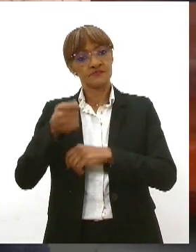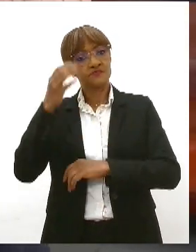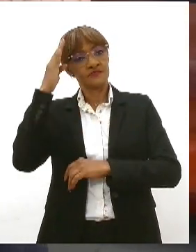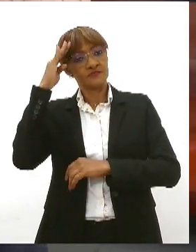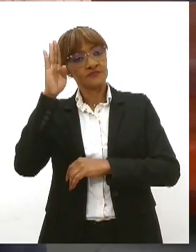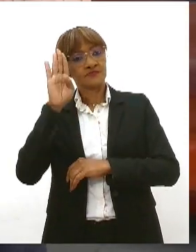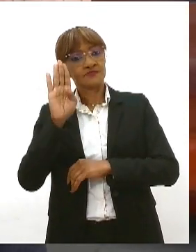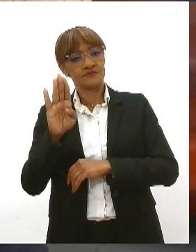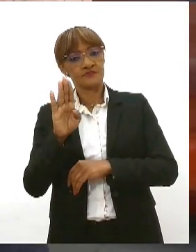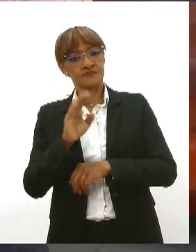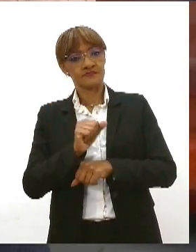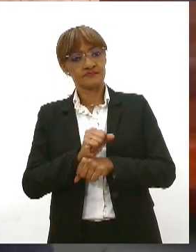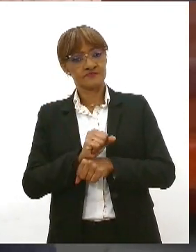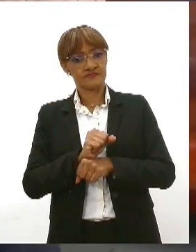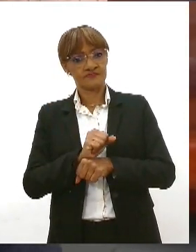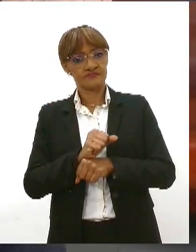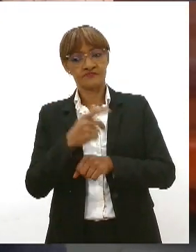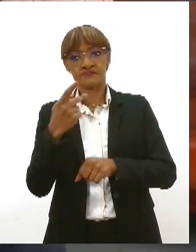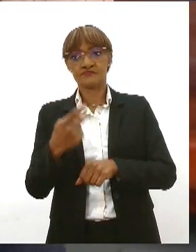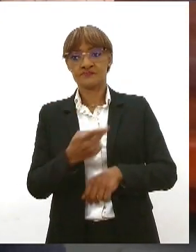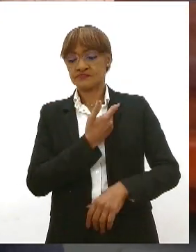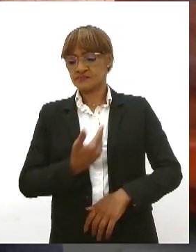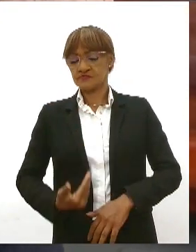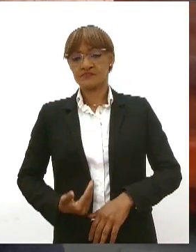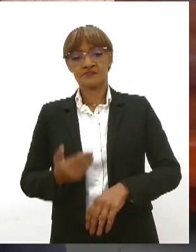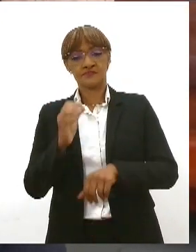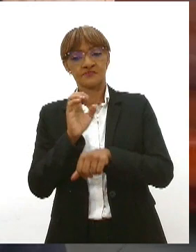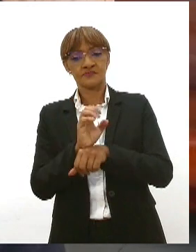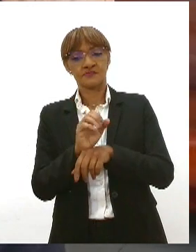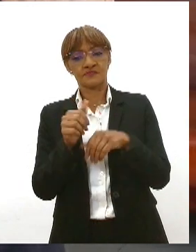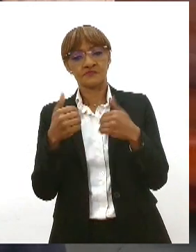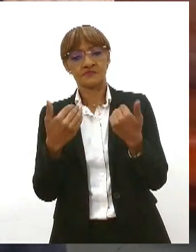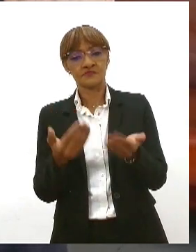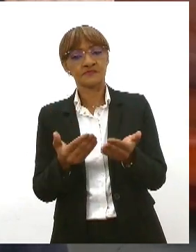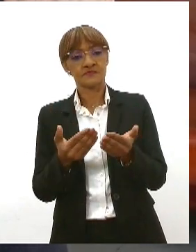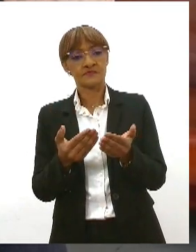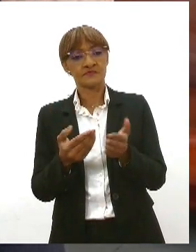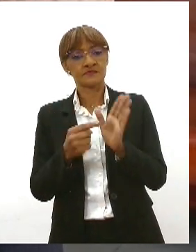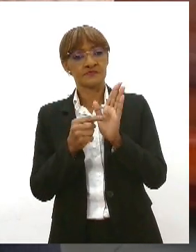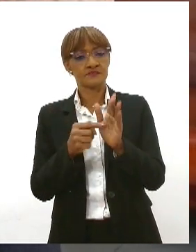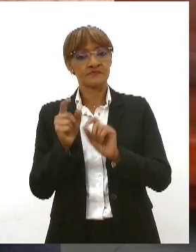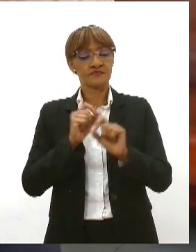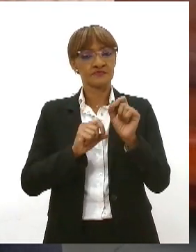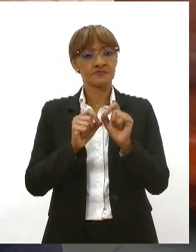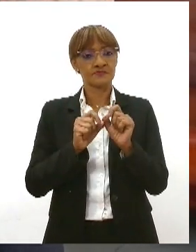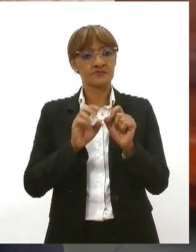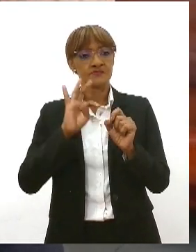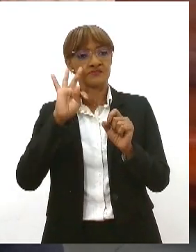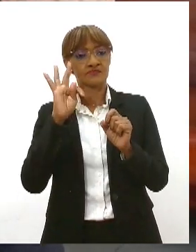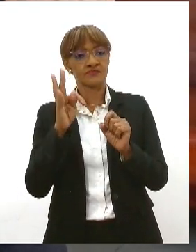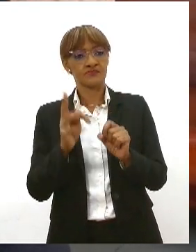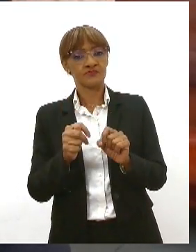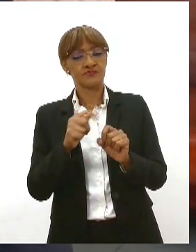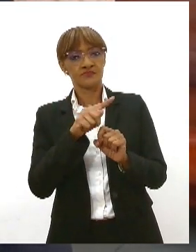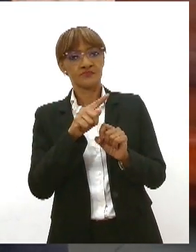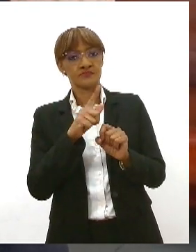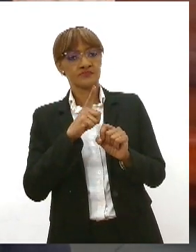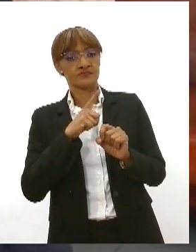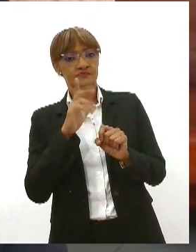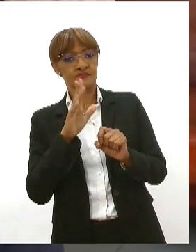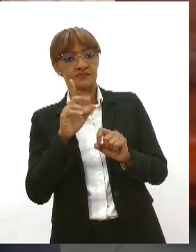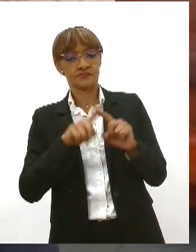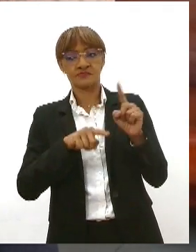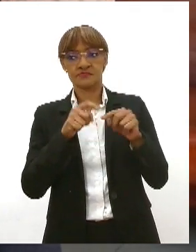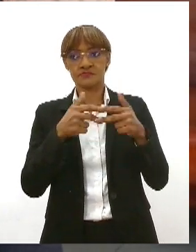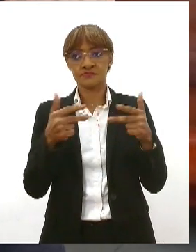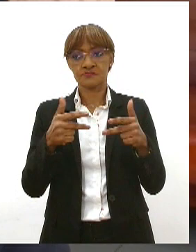governo, dos governos estaduais, né? Então, o ICMS ele vai incidir tanto sobre bens quanto serviços, né? Então, a gente, basicamente,